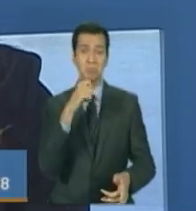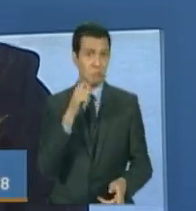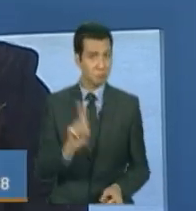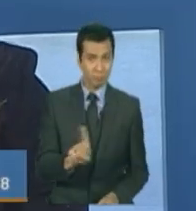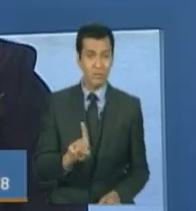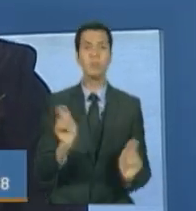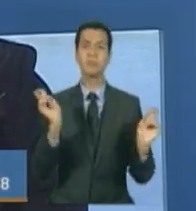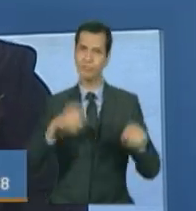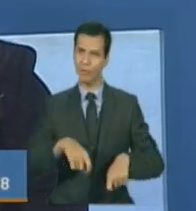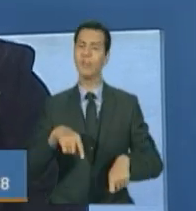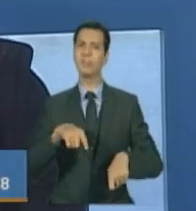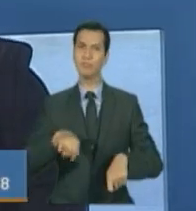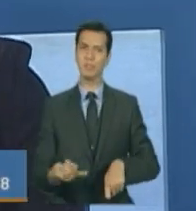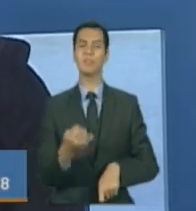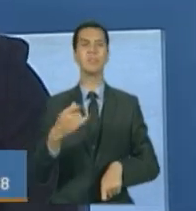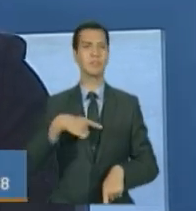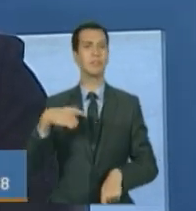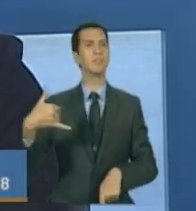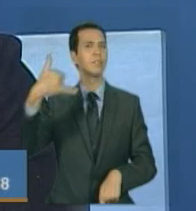tempo. Os telefones são